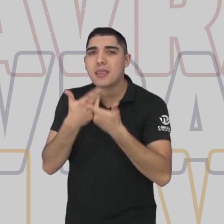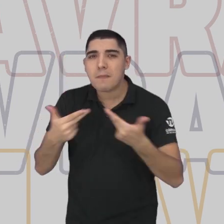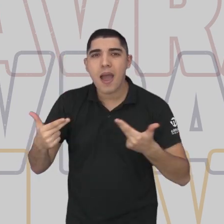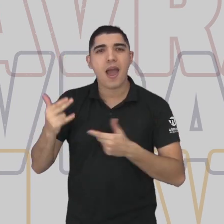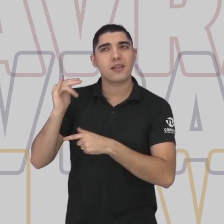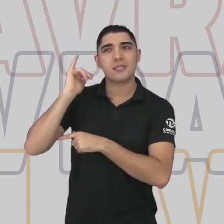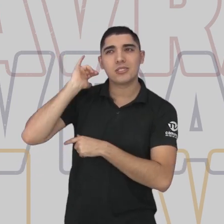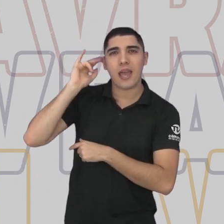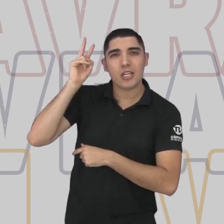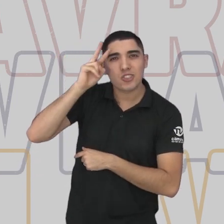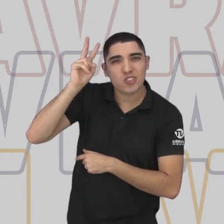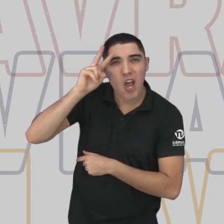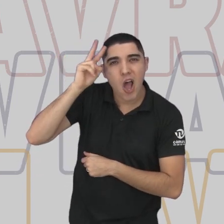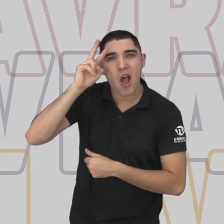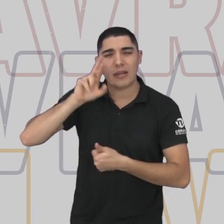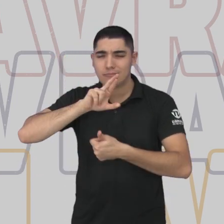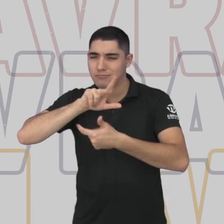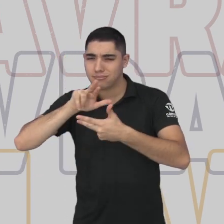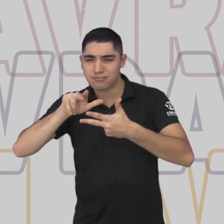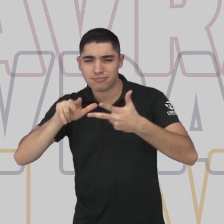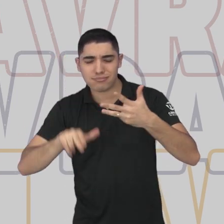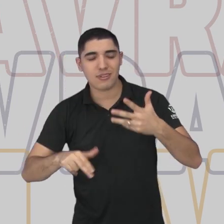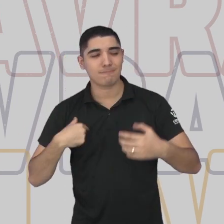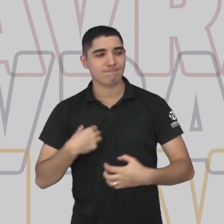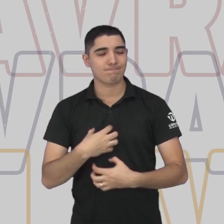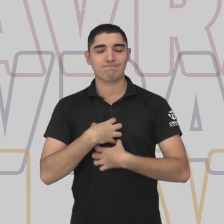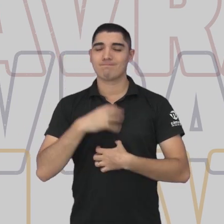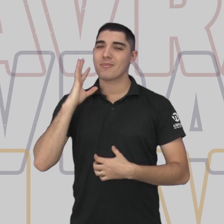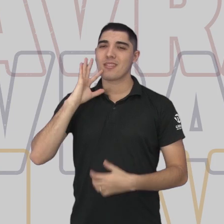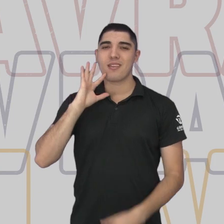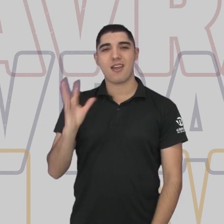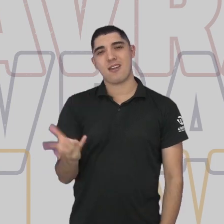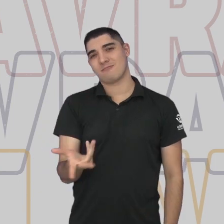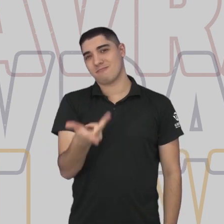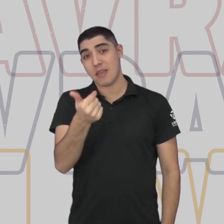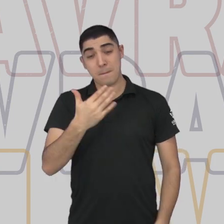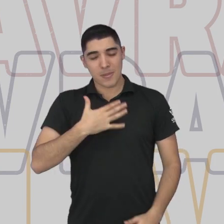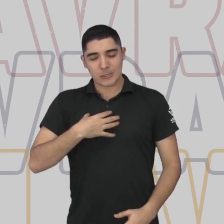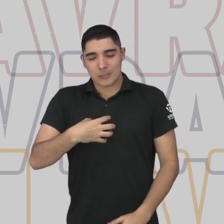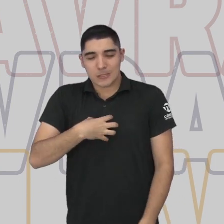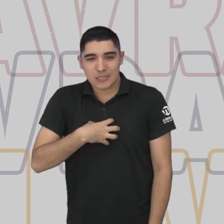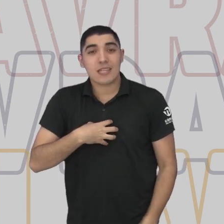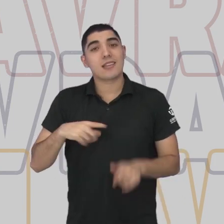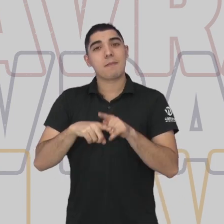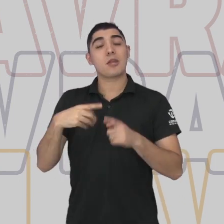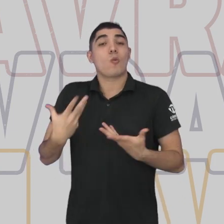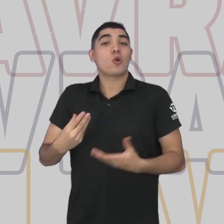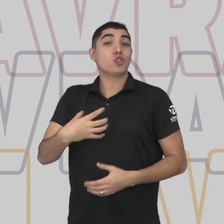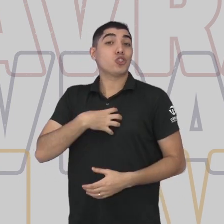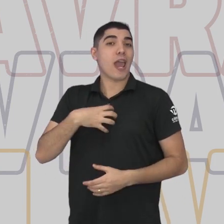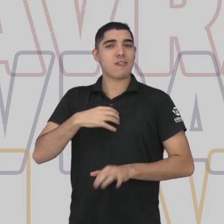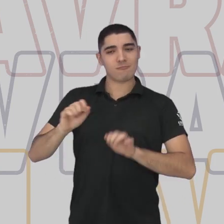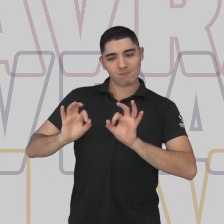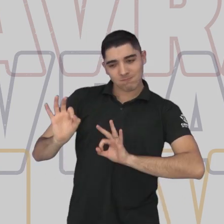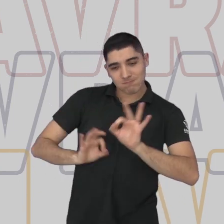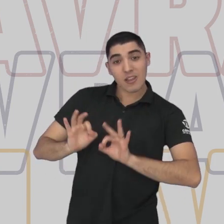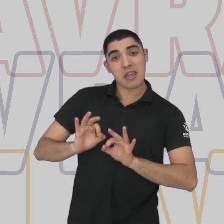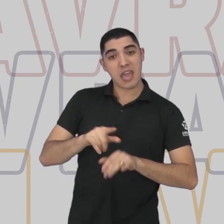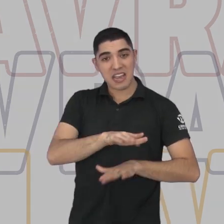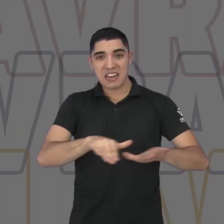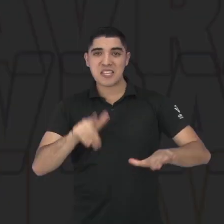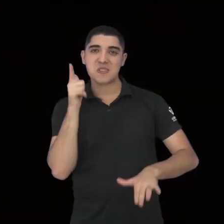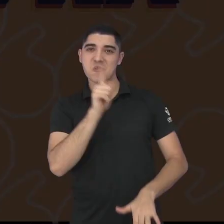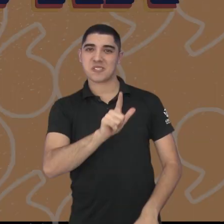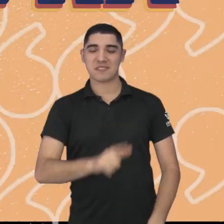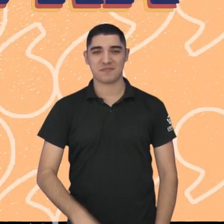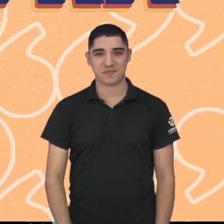então, história, isso é muito legal para mim e também para a maneira que a gente faz, né, a gente sabe que atingiu a